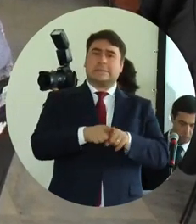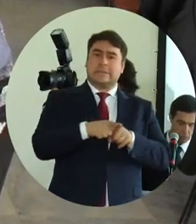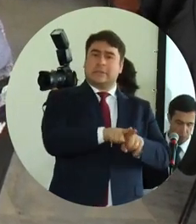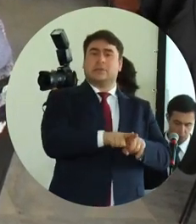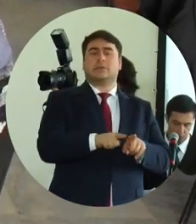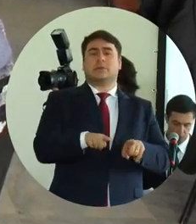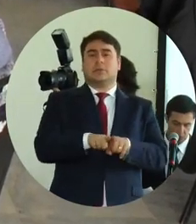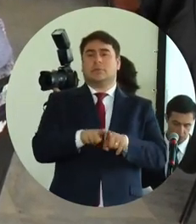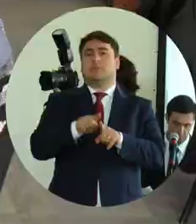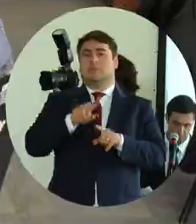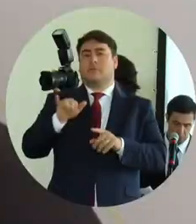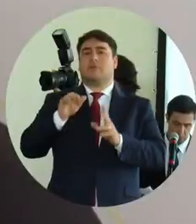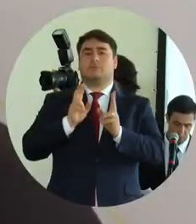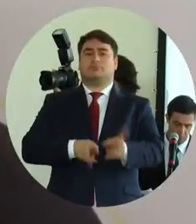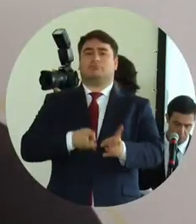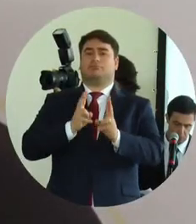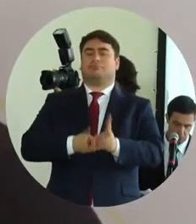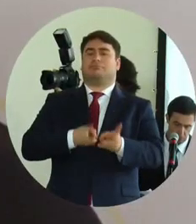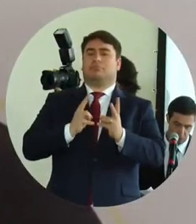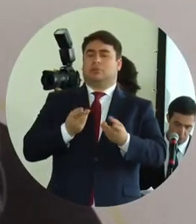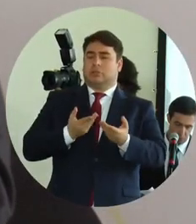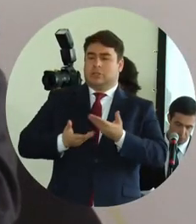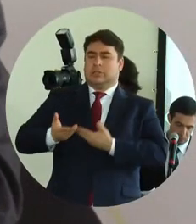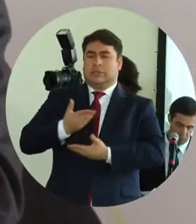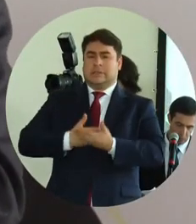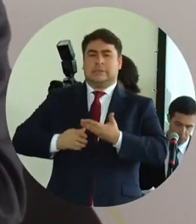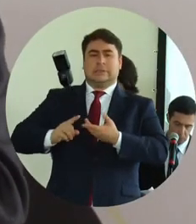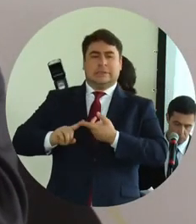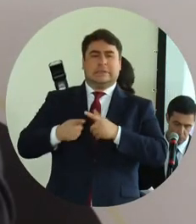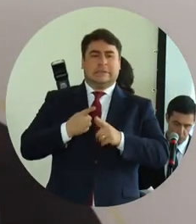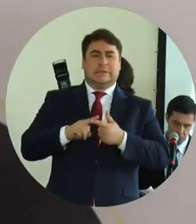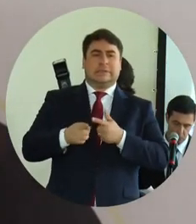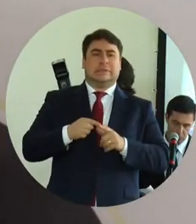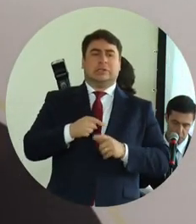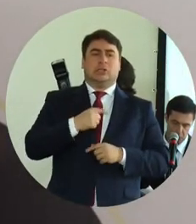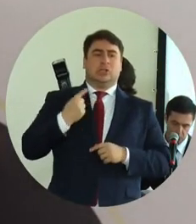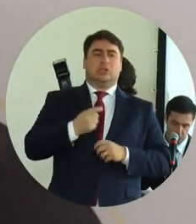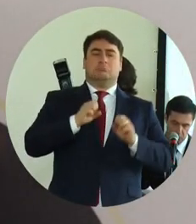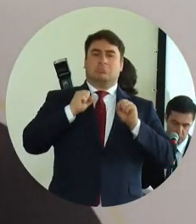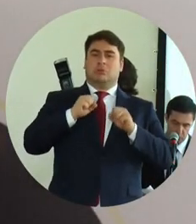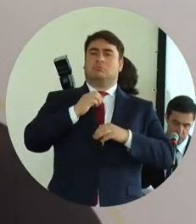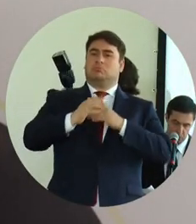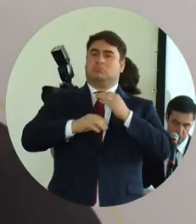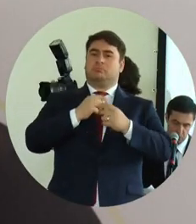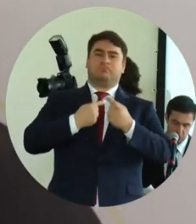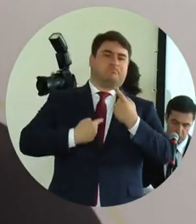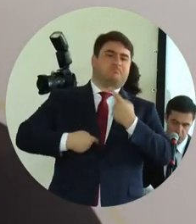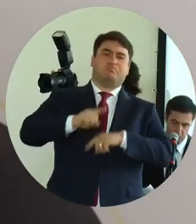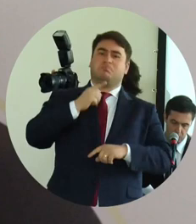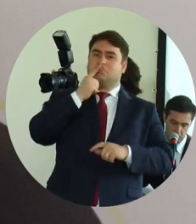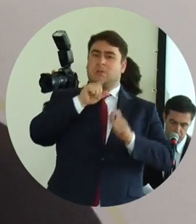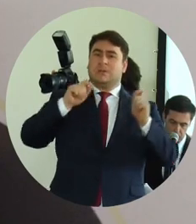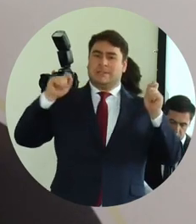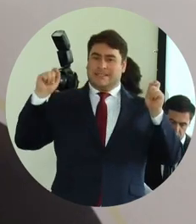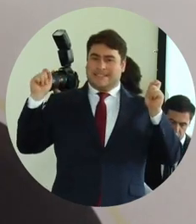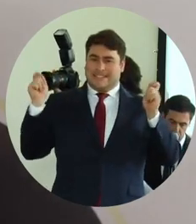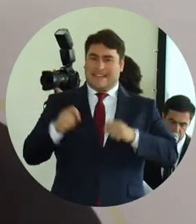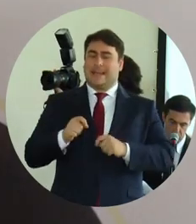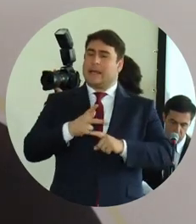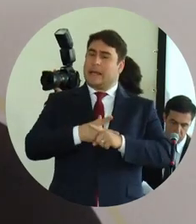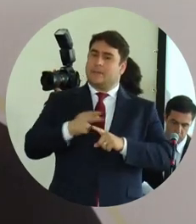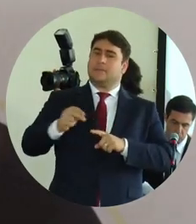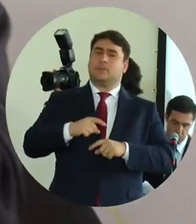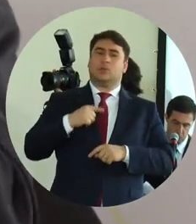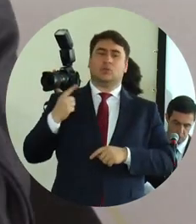continuaremos fazendo dessa forma, articulando para que a gente possa superar e fazer valer a lei e vencer